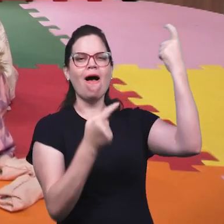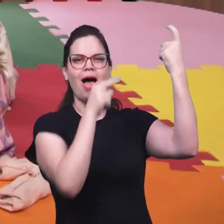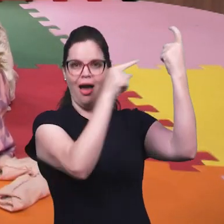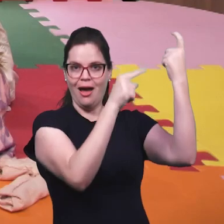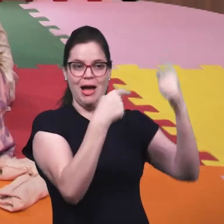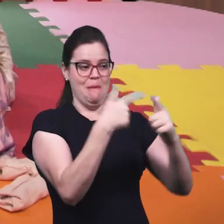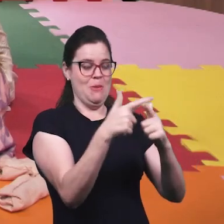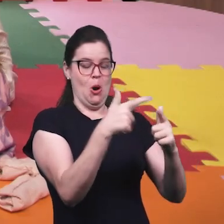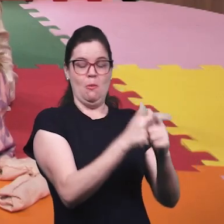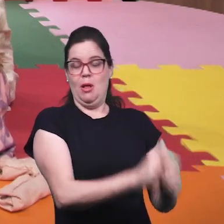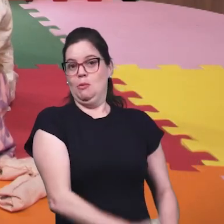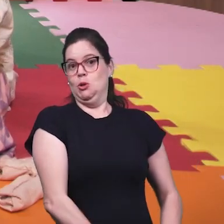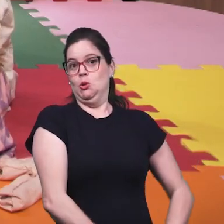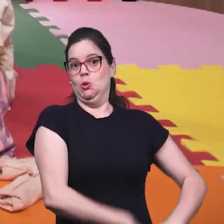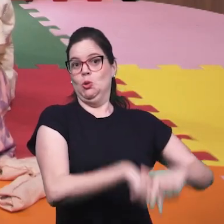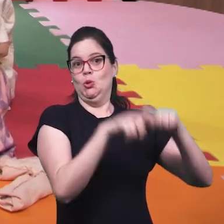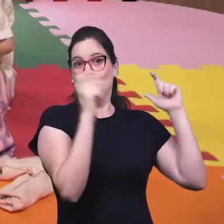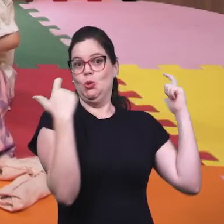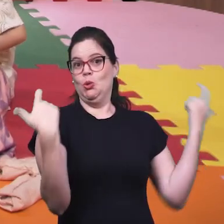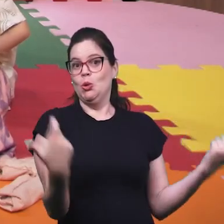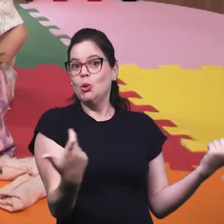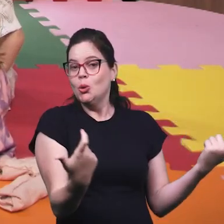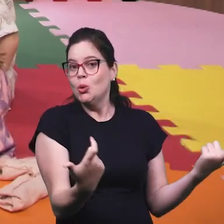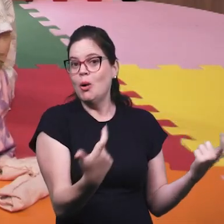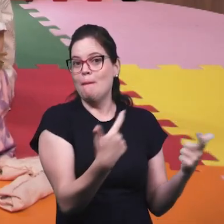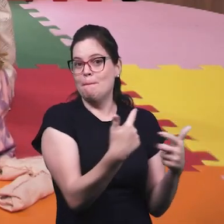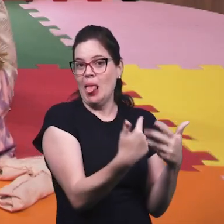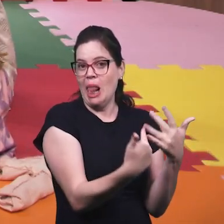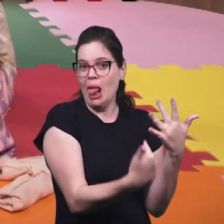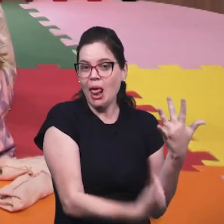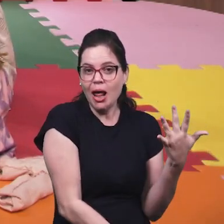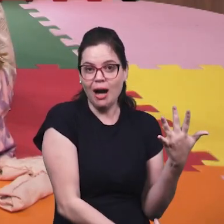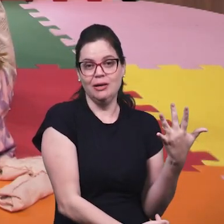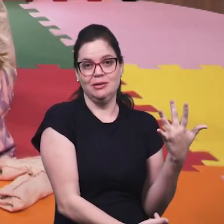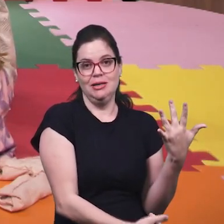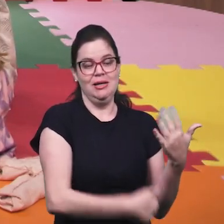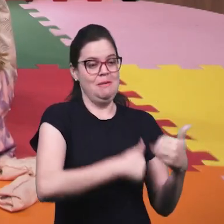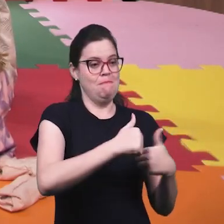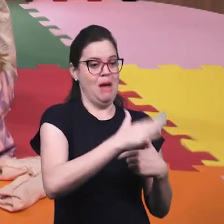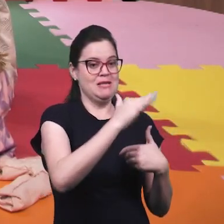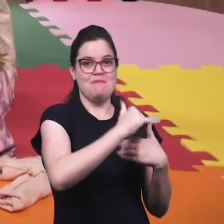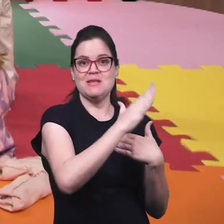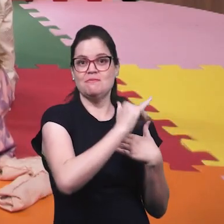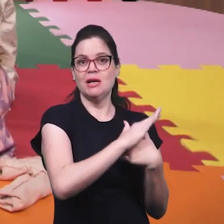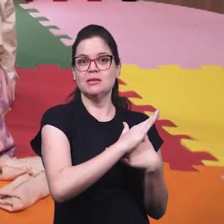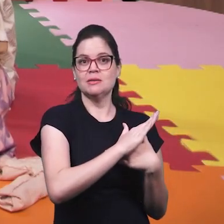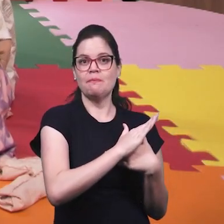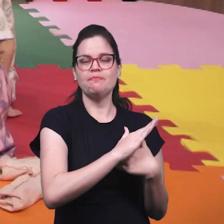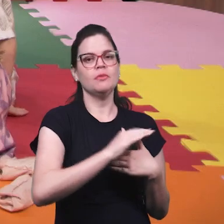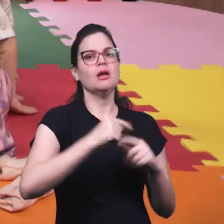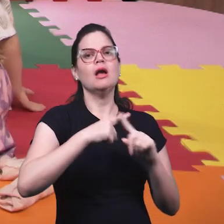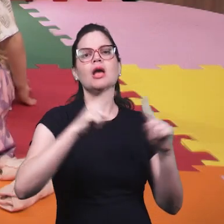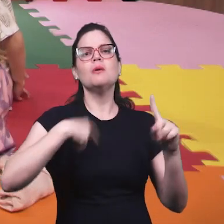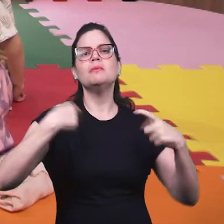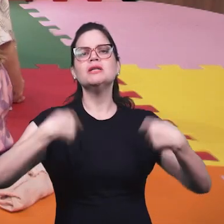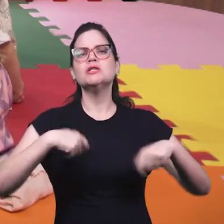os obstáculos, nós só precisamos usar, sabe, uma coisa. Sabe o que